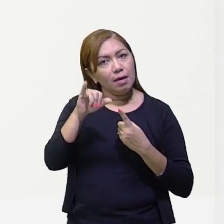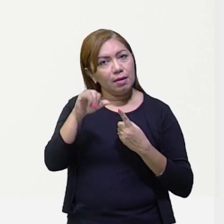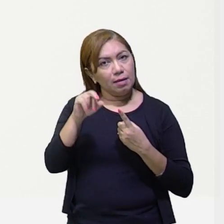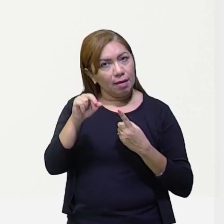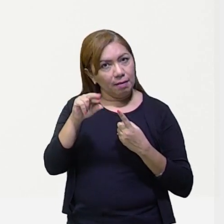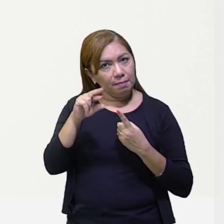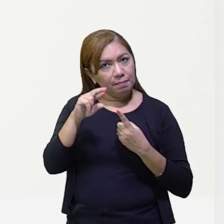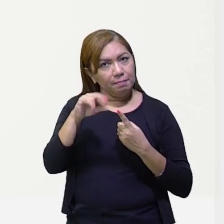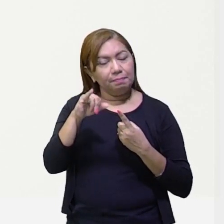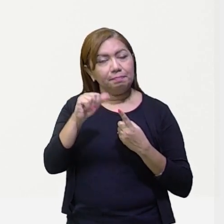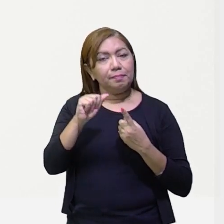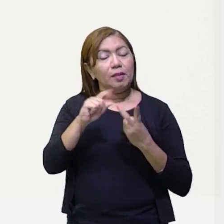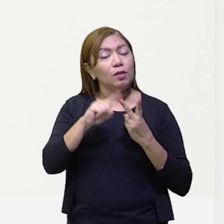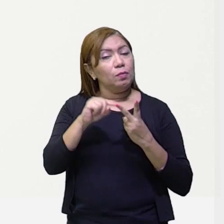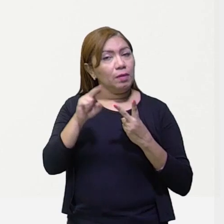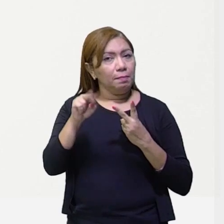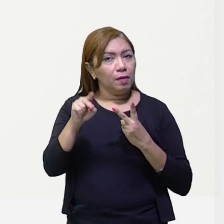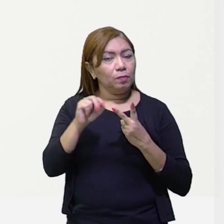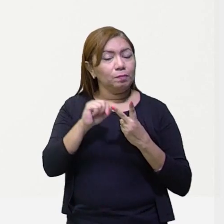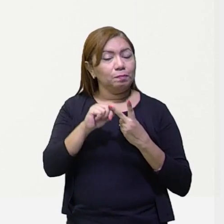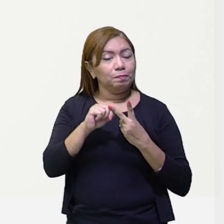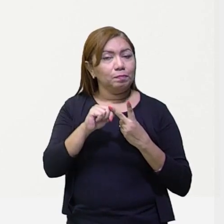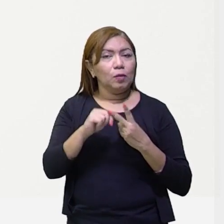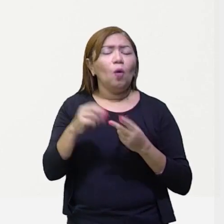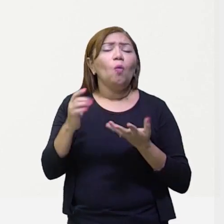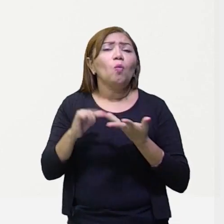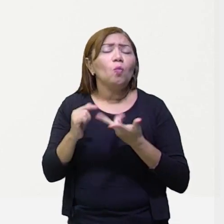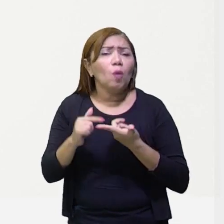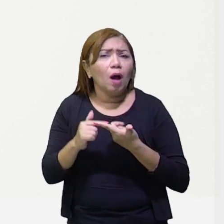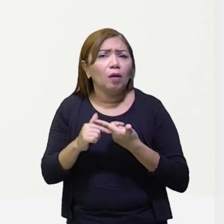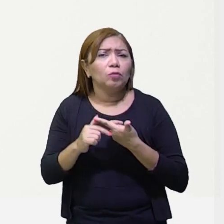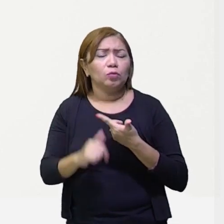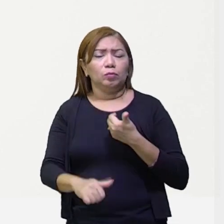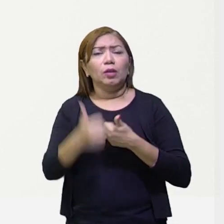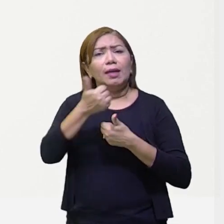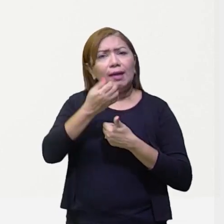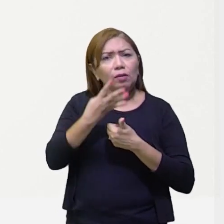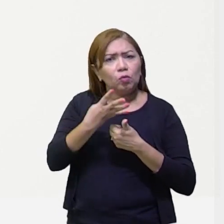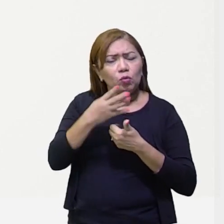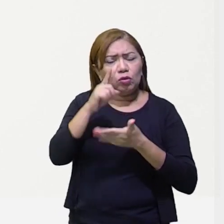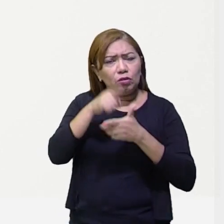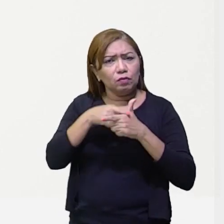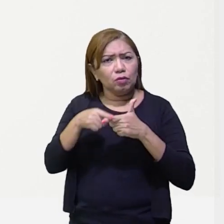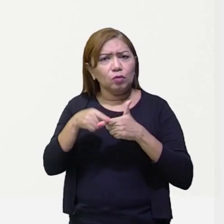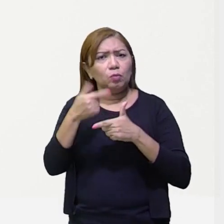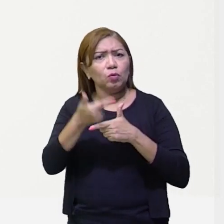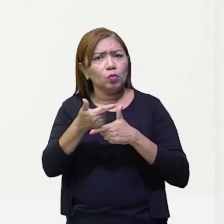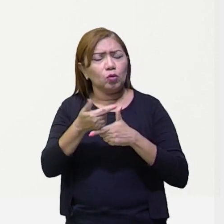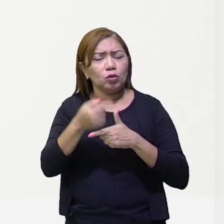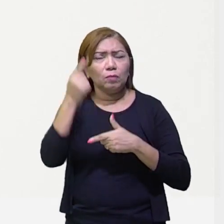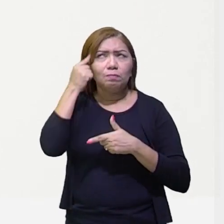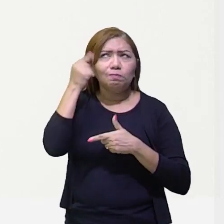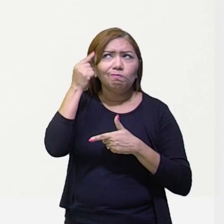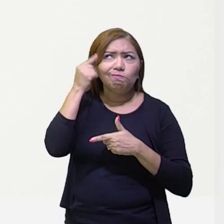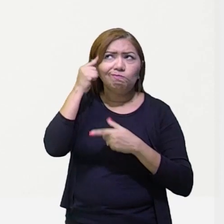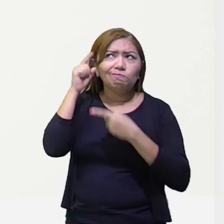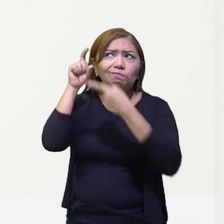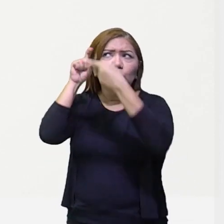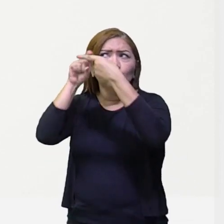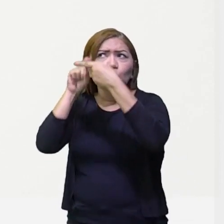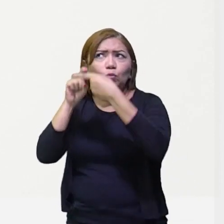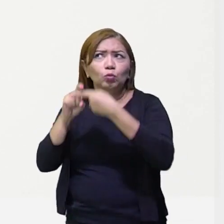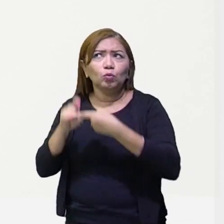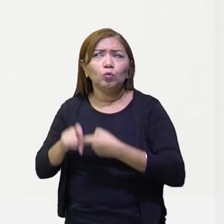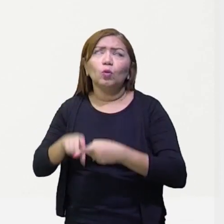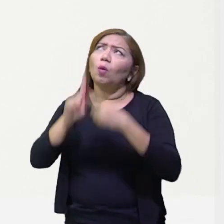é 14 dividido por 2? Bom, observando a nossa querida tabuada, então 14 dividido por 2, qual é o número